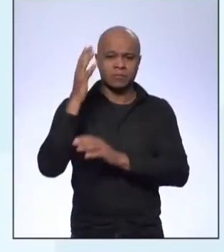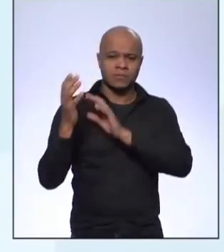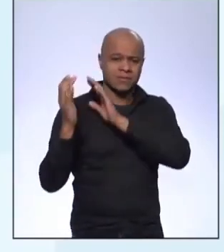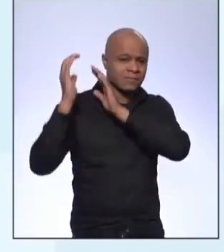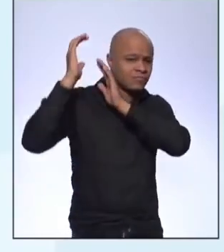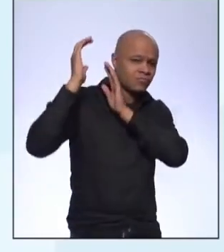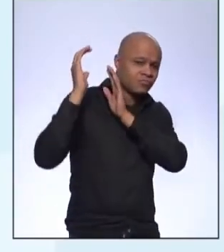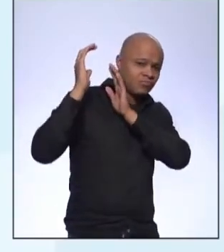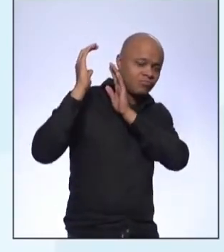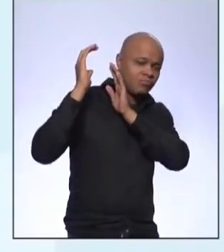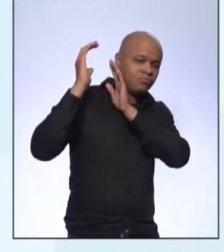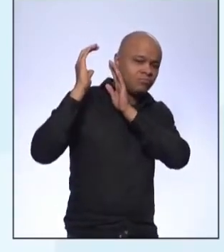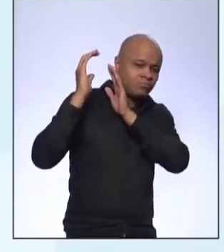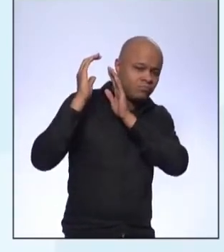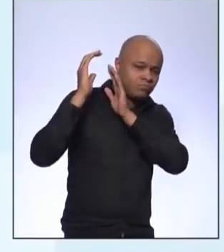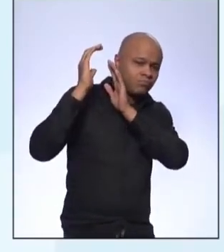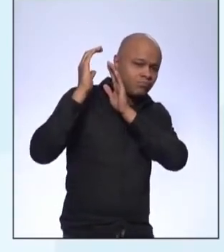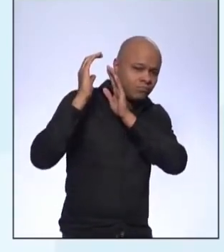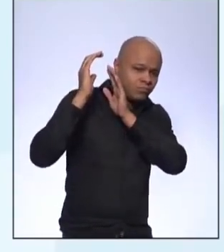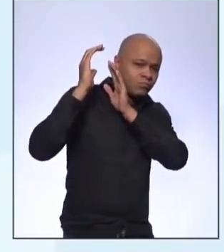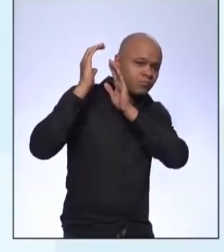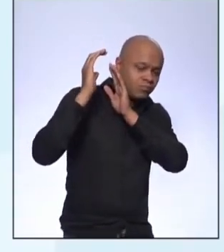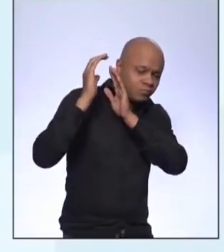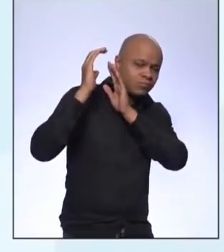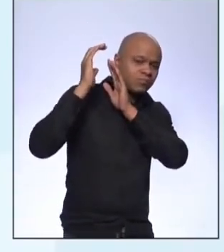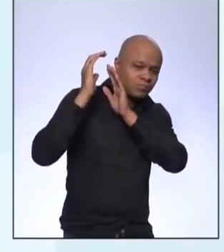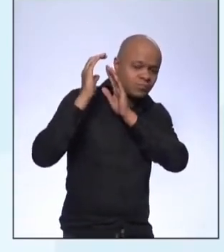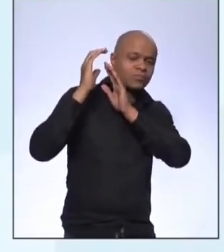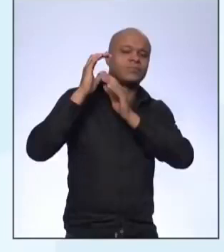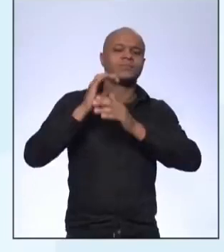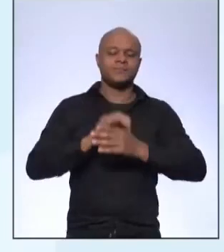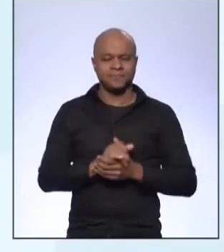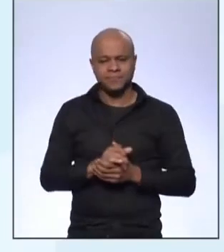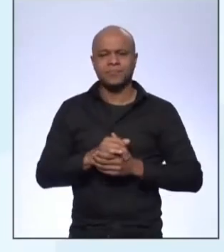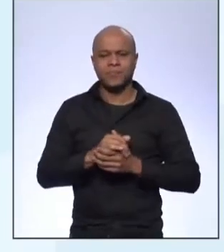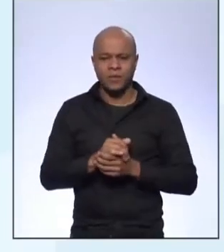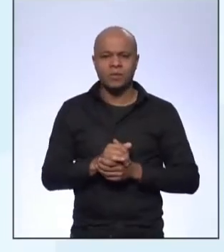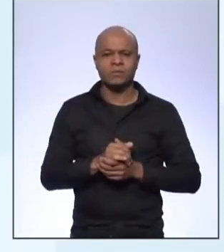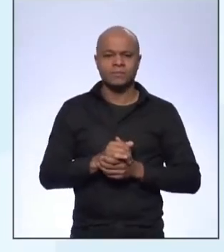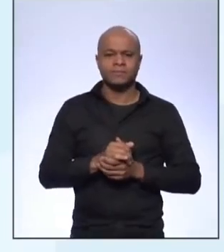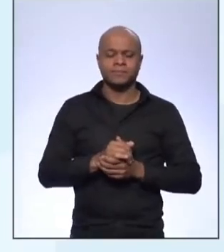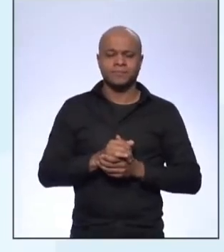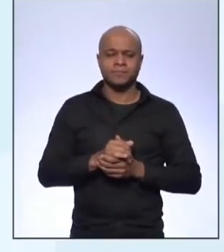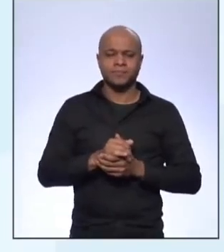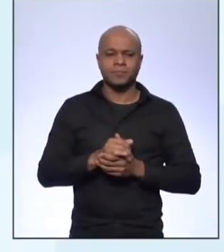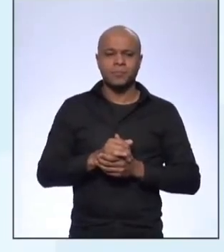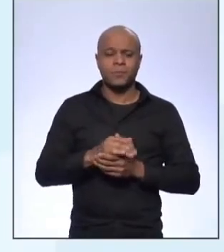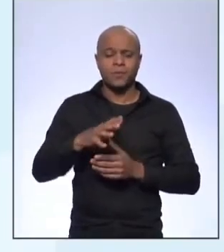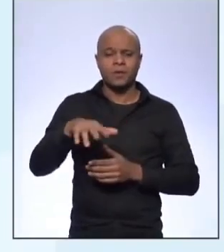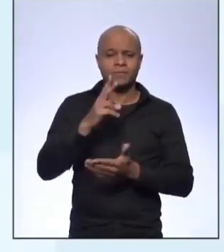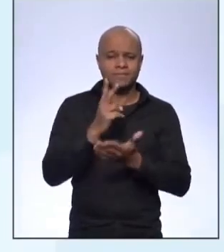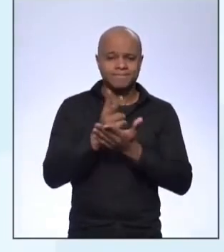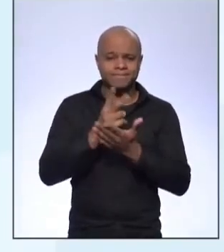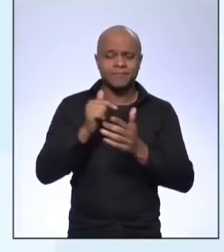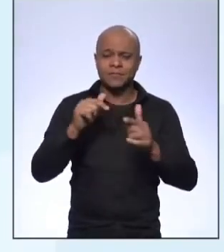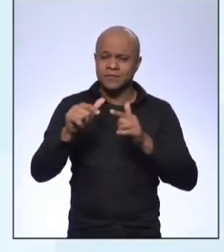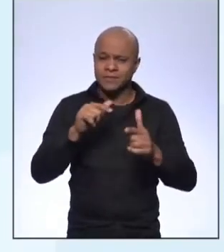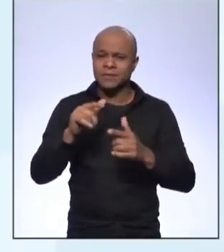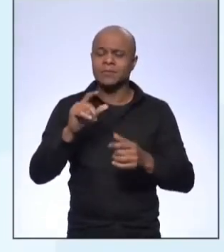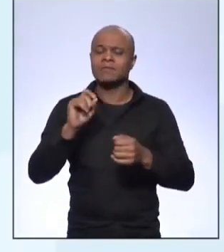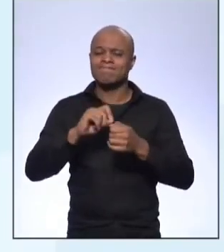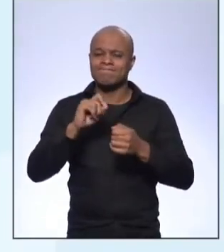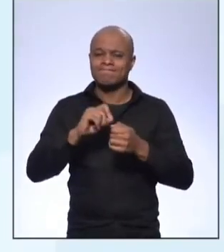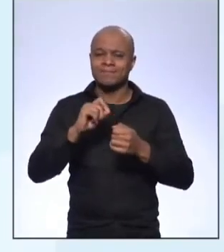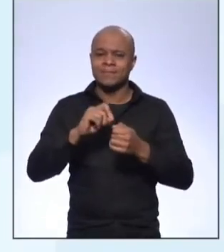provavelmente extraídas aí, né, da floresta, das matas do México, né, e eles mesmos faziam